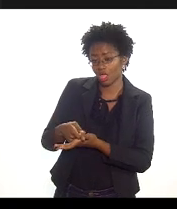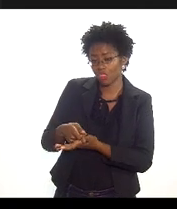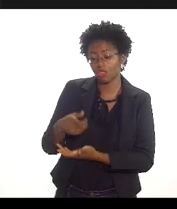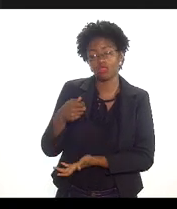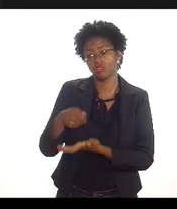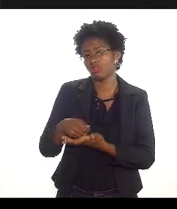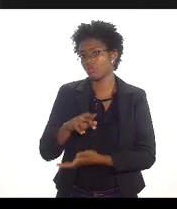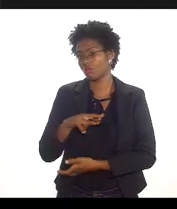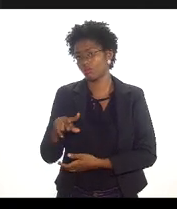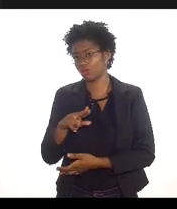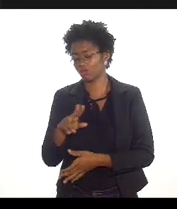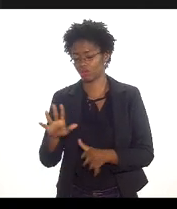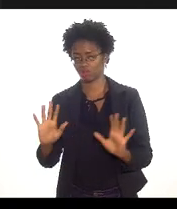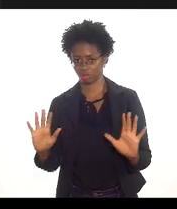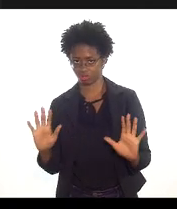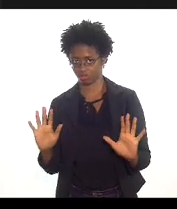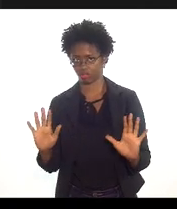deve,